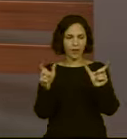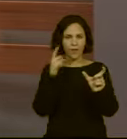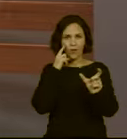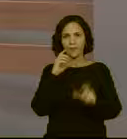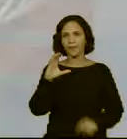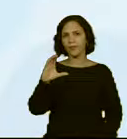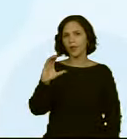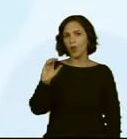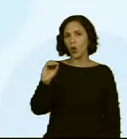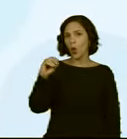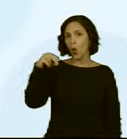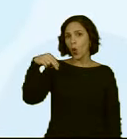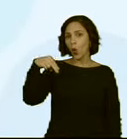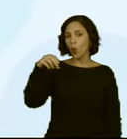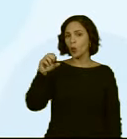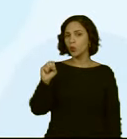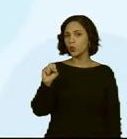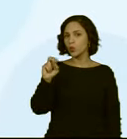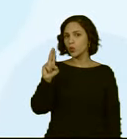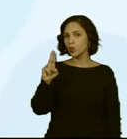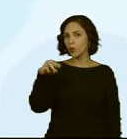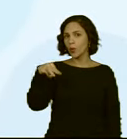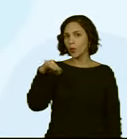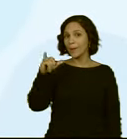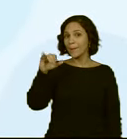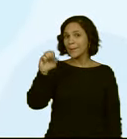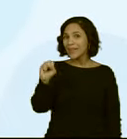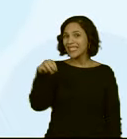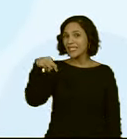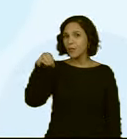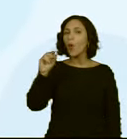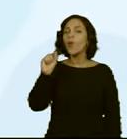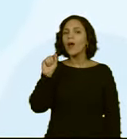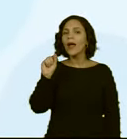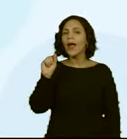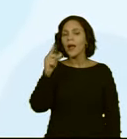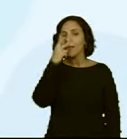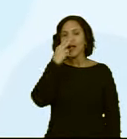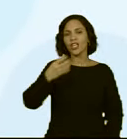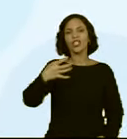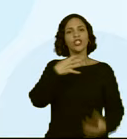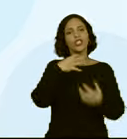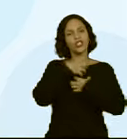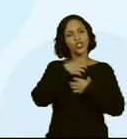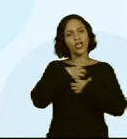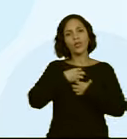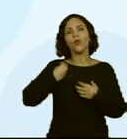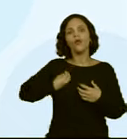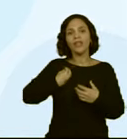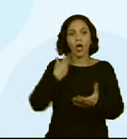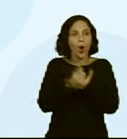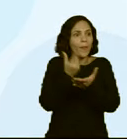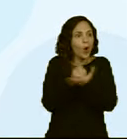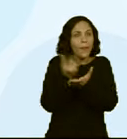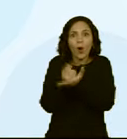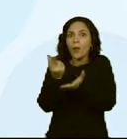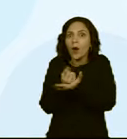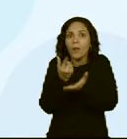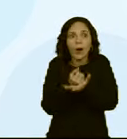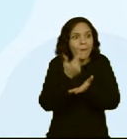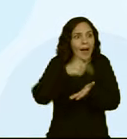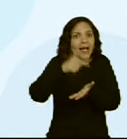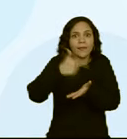consumismo é um estilo de vida oriental e acrescente propensão ao consumo de bens ou serviços